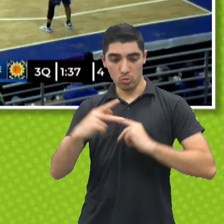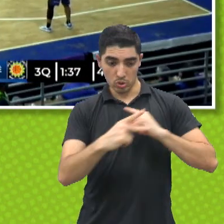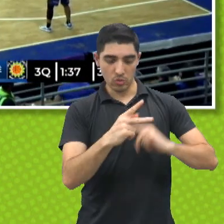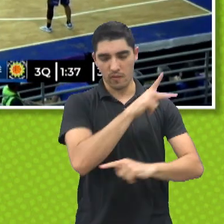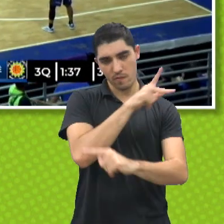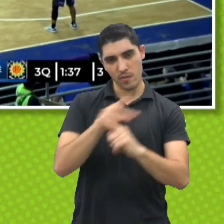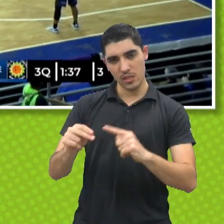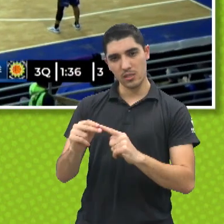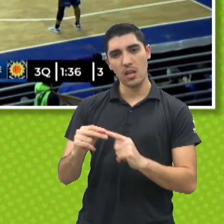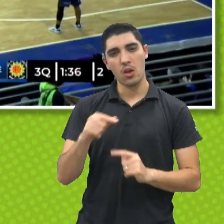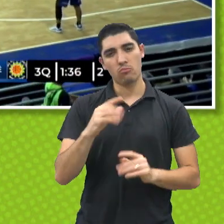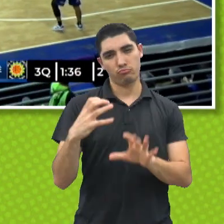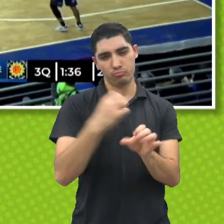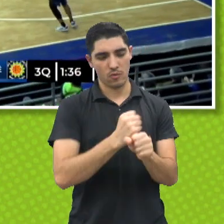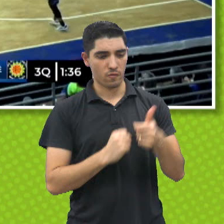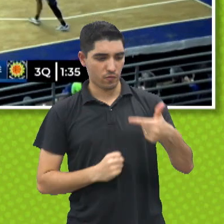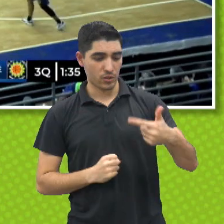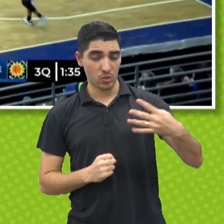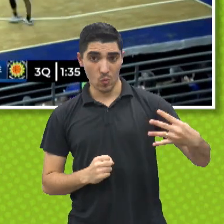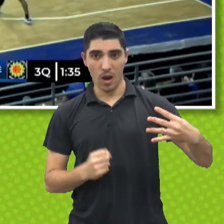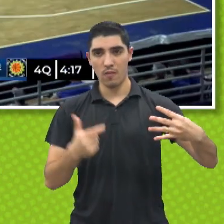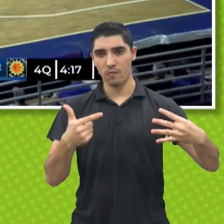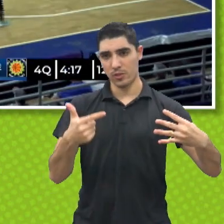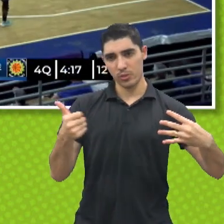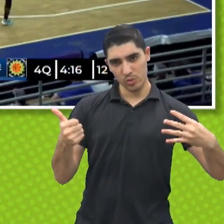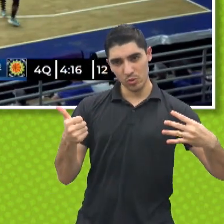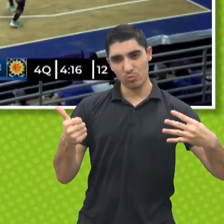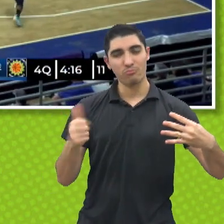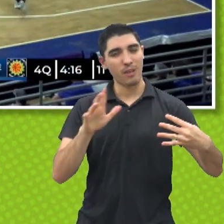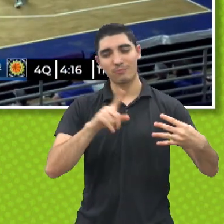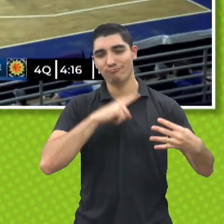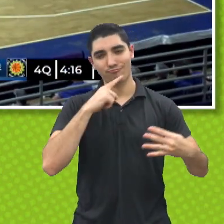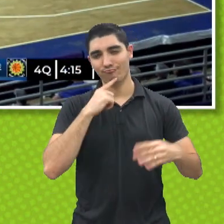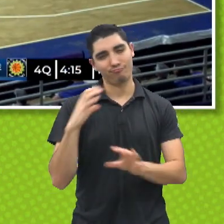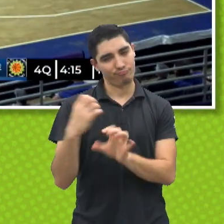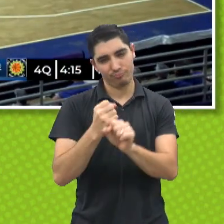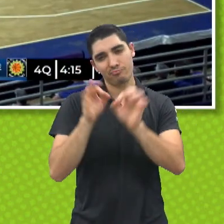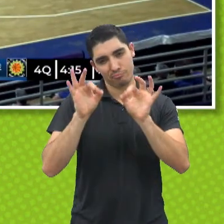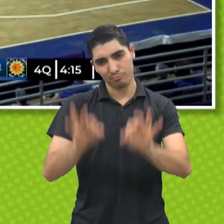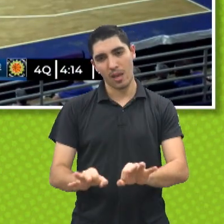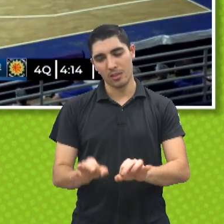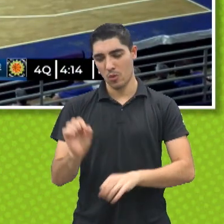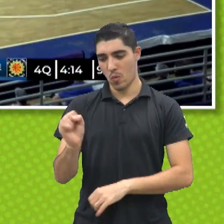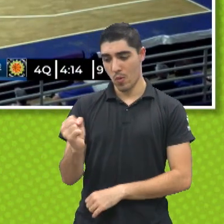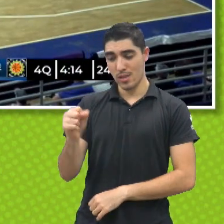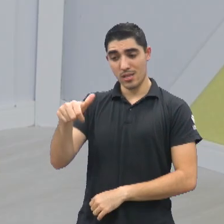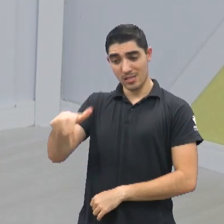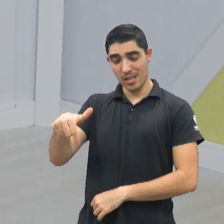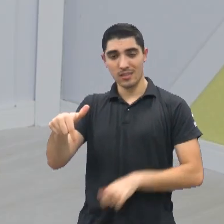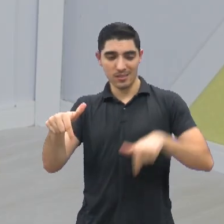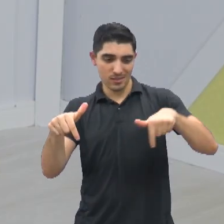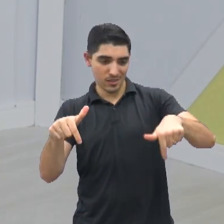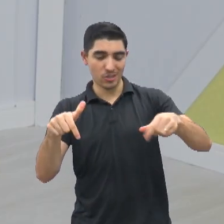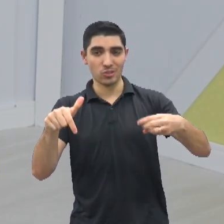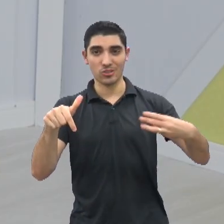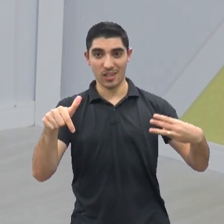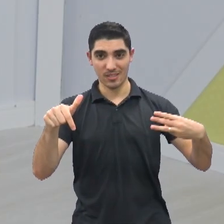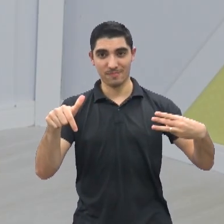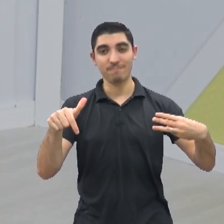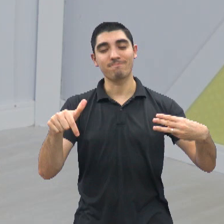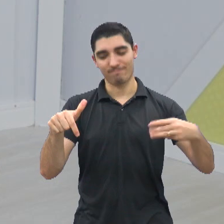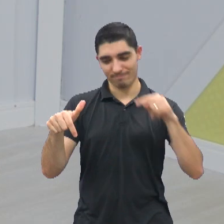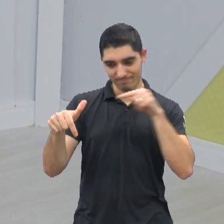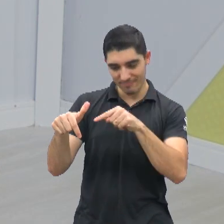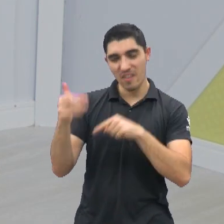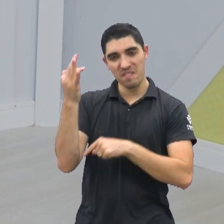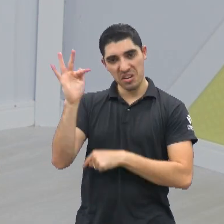insuficiente para poder virar a partida placar final 87 a 73 2 a 0 na série Franca campeão